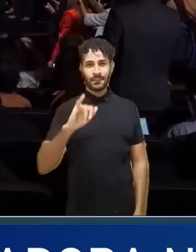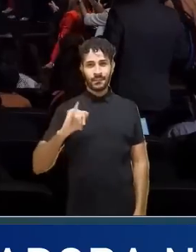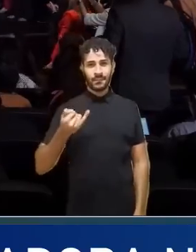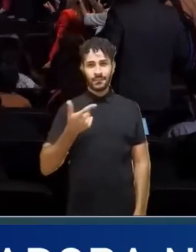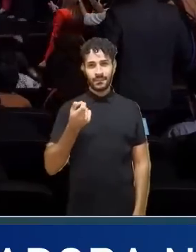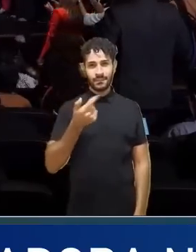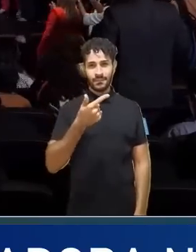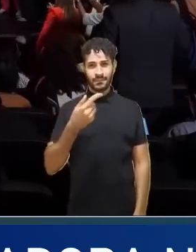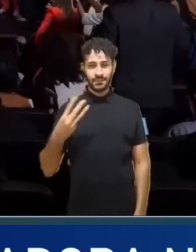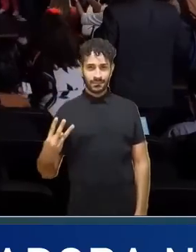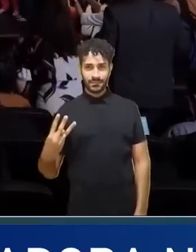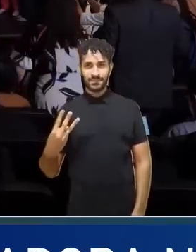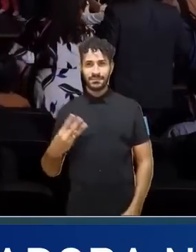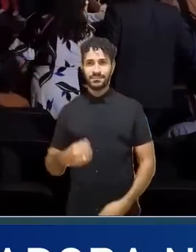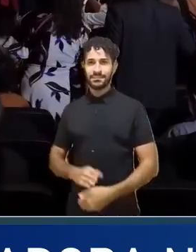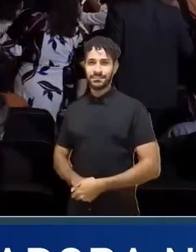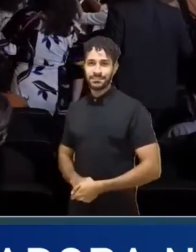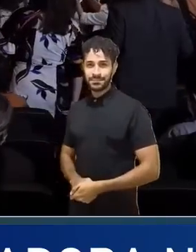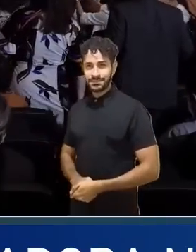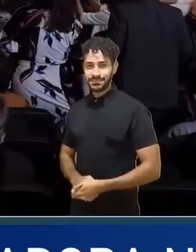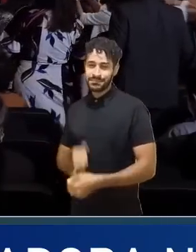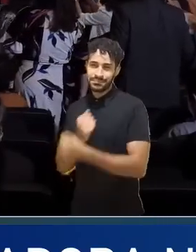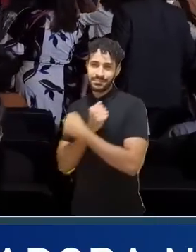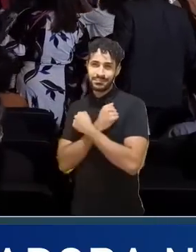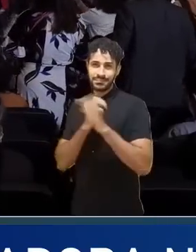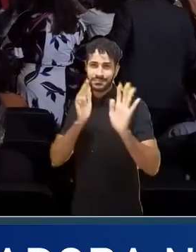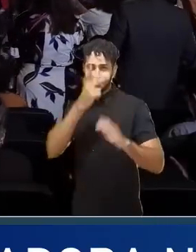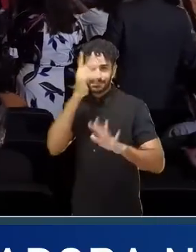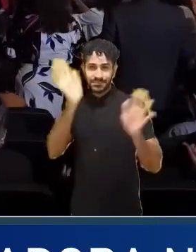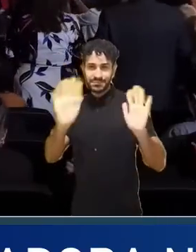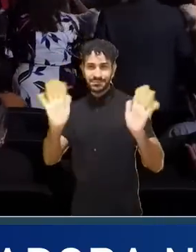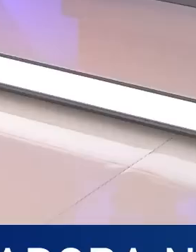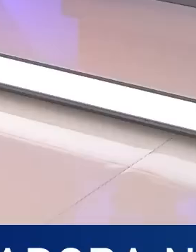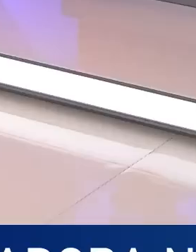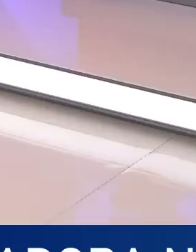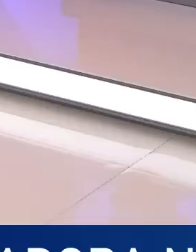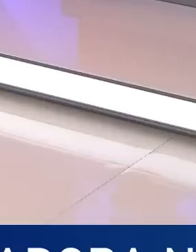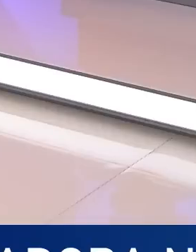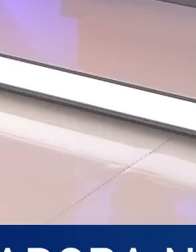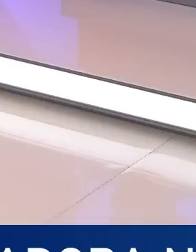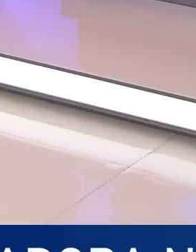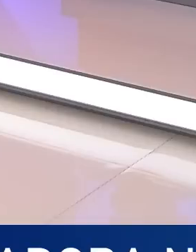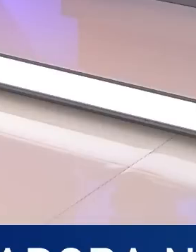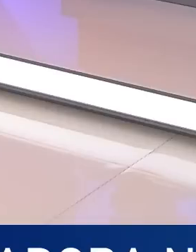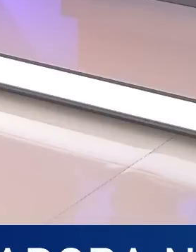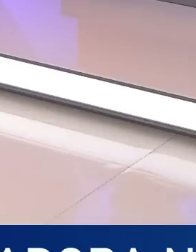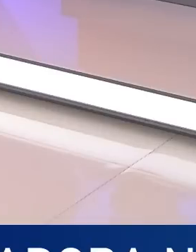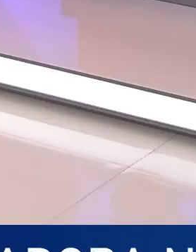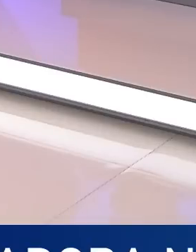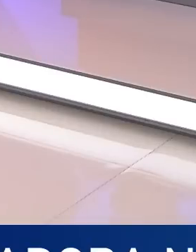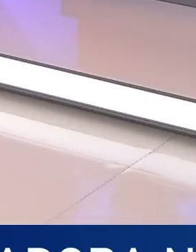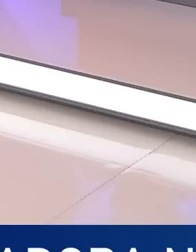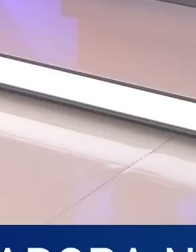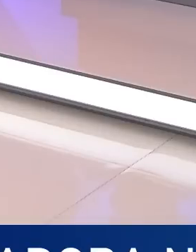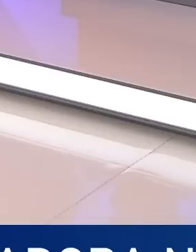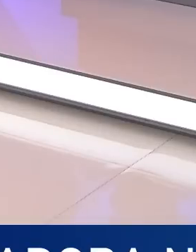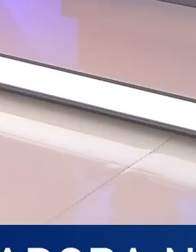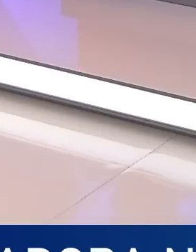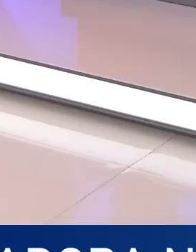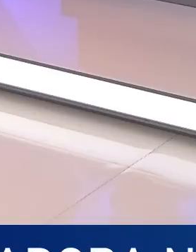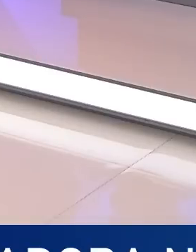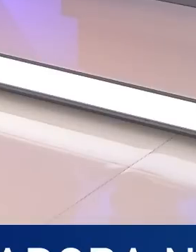é assim, de cada um. Eu estou vendo comentários, hoje é bom que o chat está explodindo aqui de opinião. Tem comentário para um lado, para o outro, para cima e para